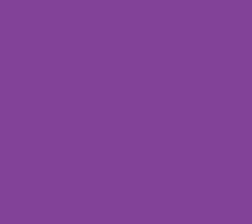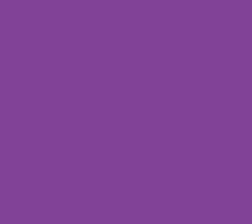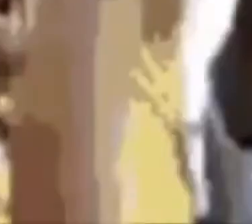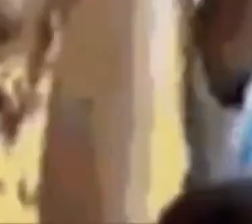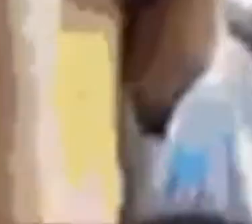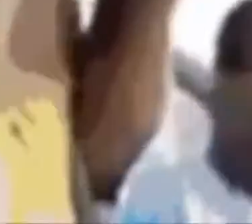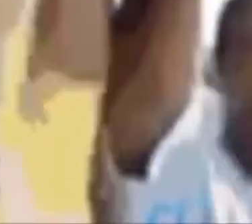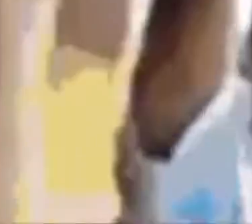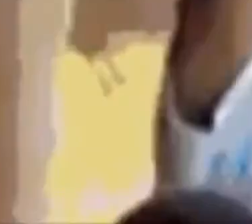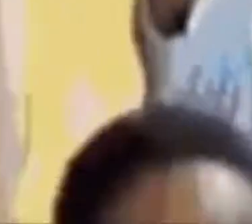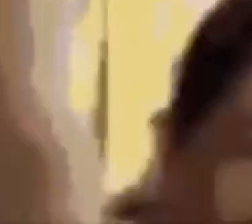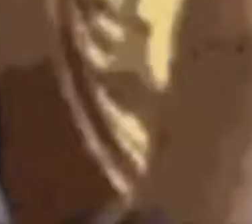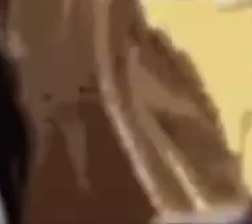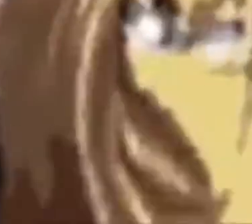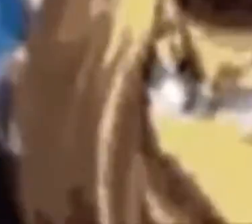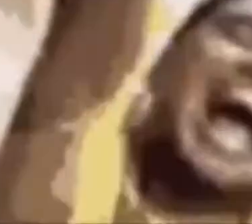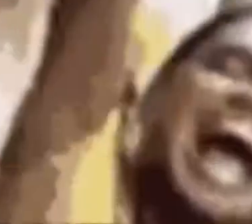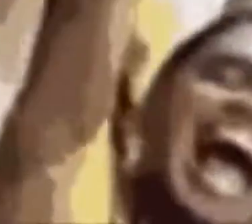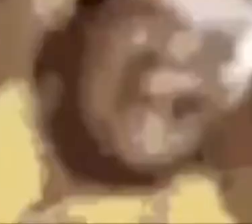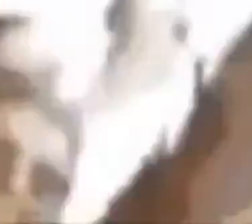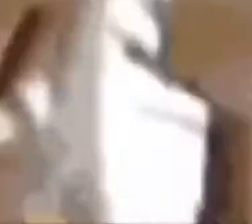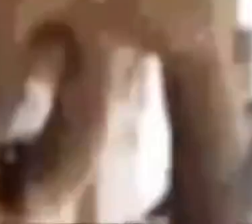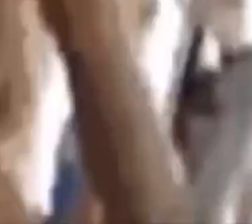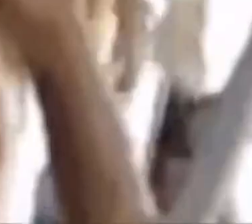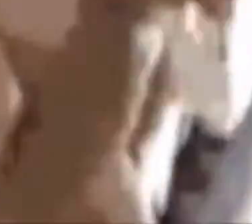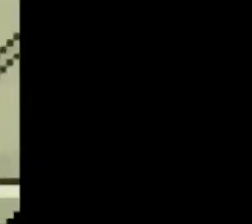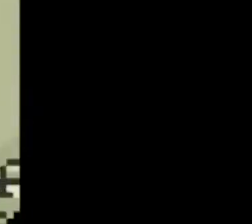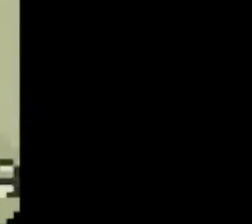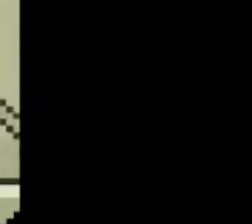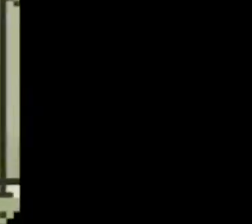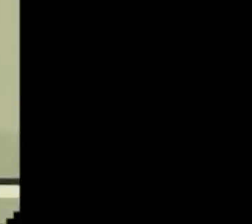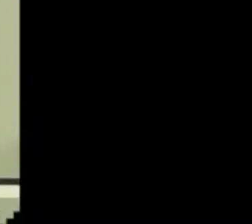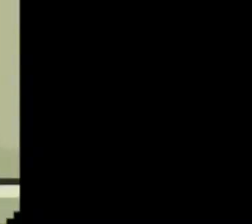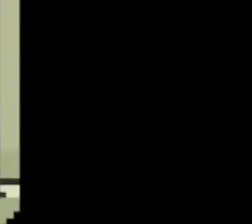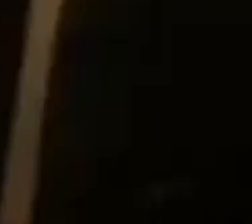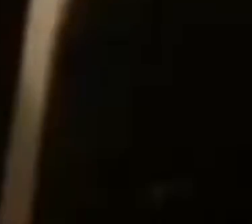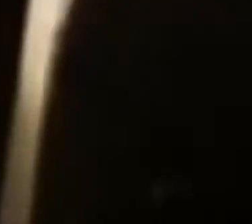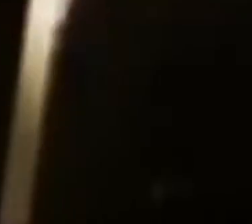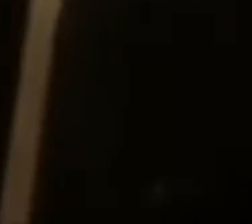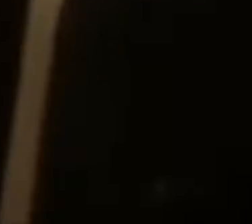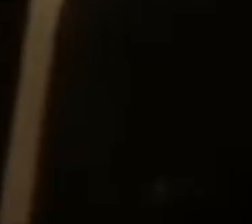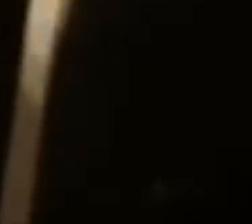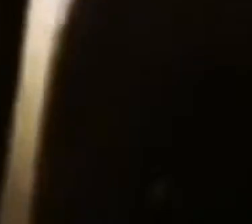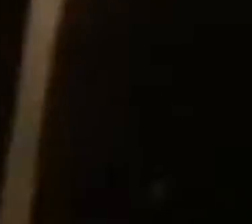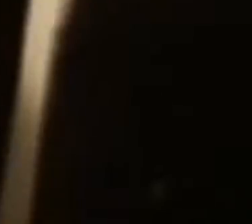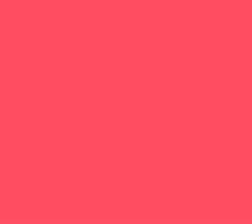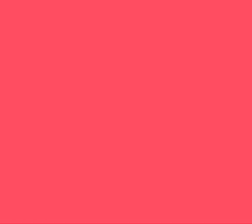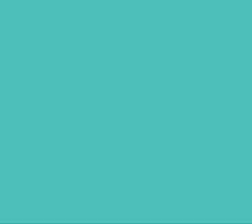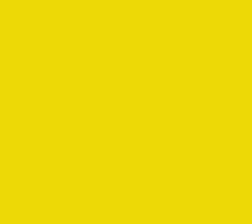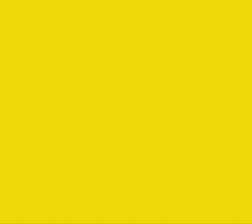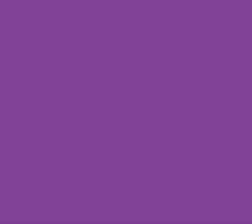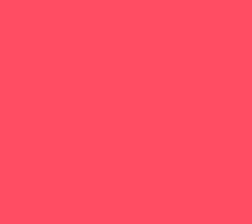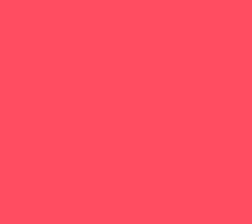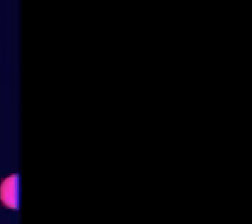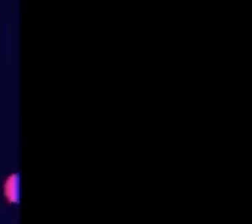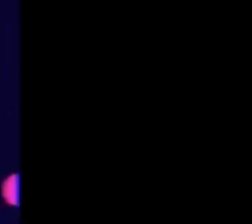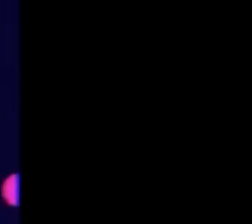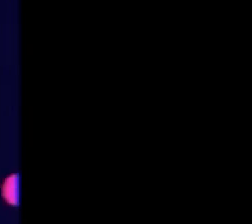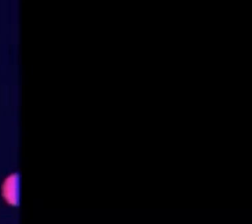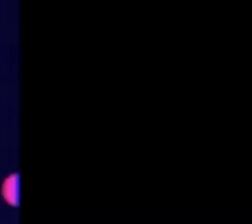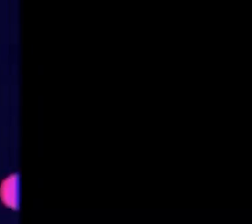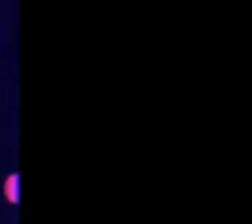vi vantagem, no busão curti viagem. Eu fui pra outro estado, não paguei pela passagem.